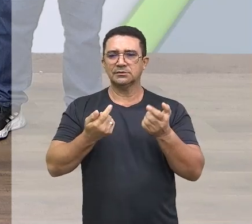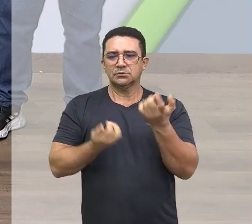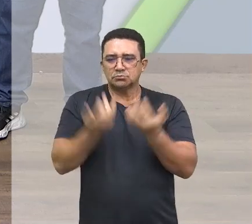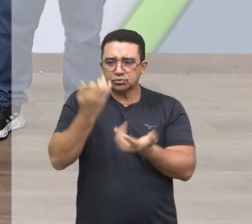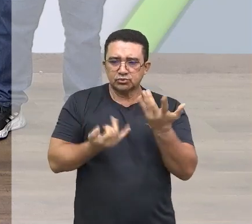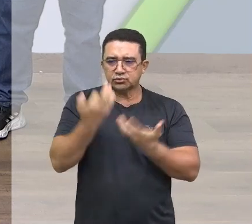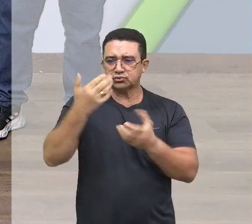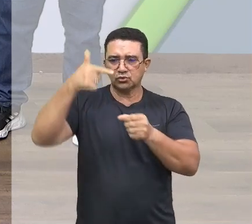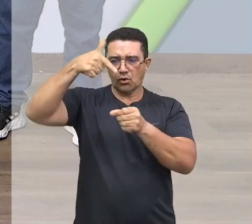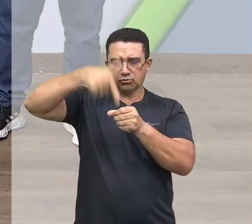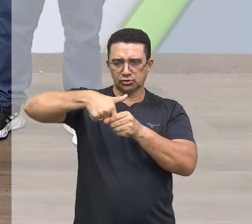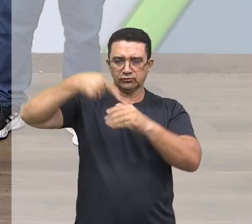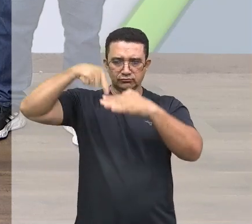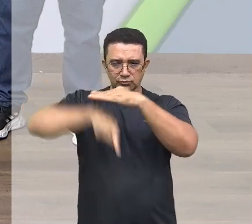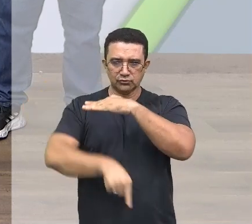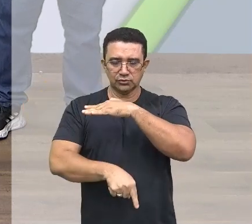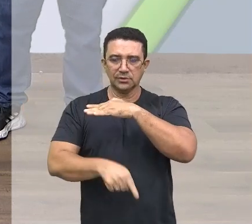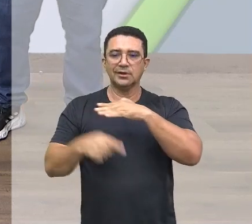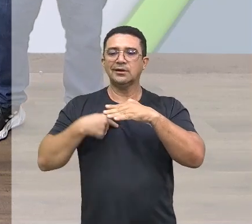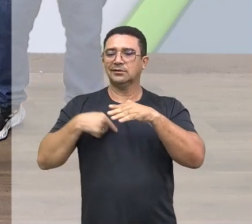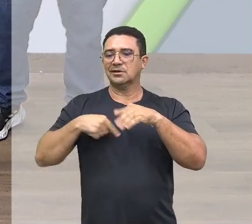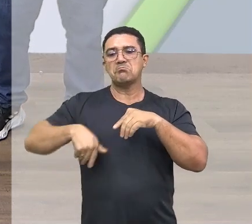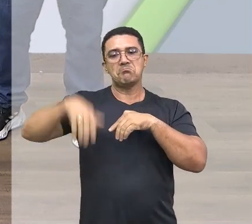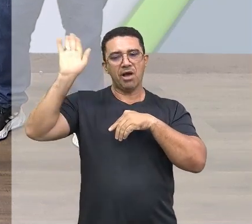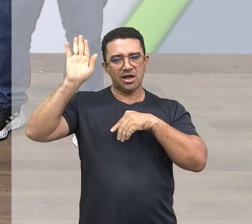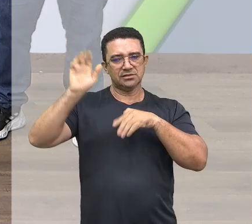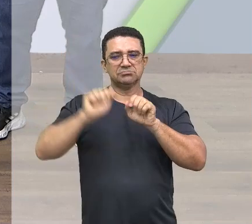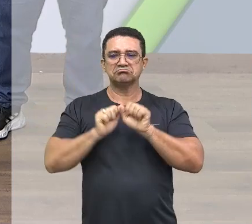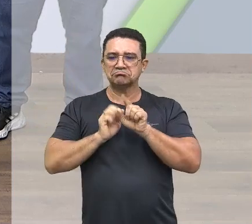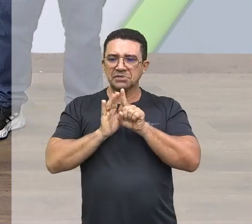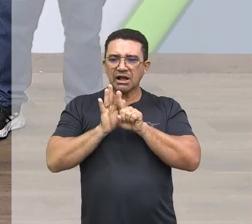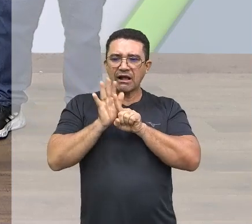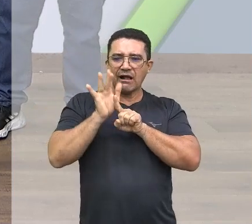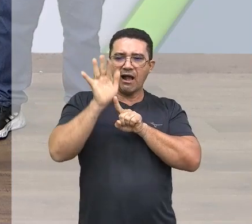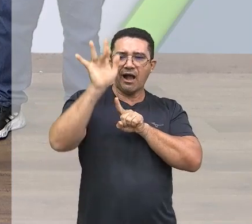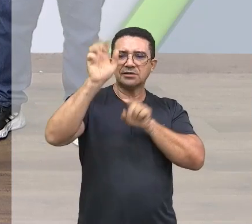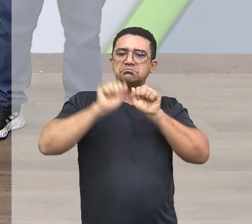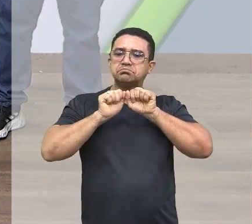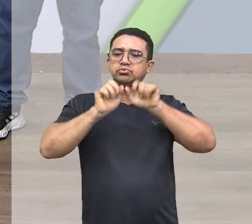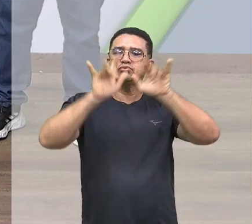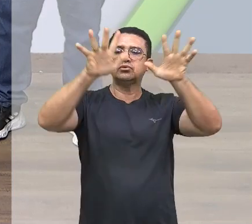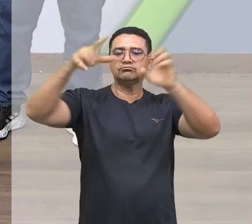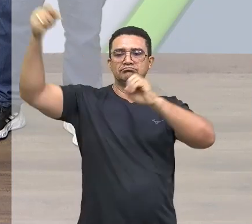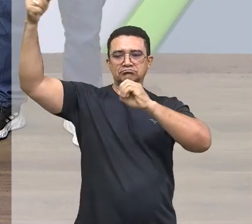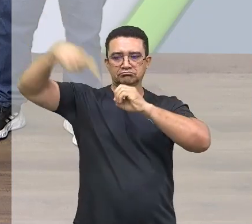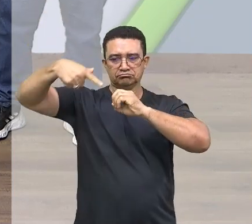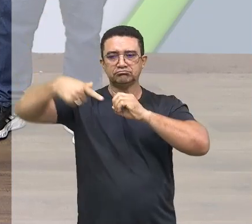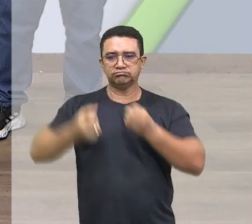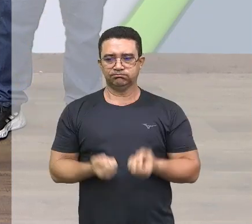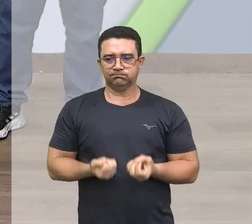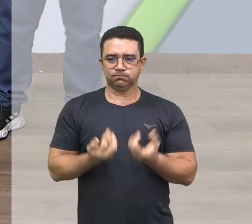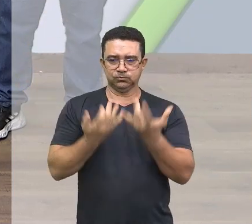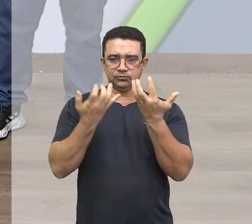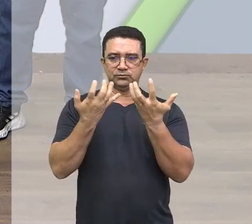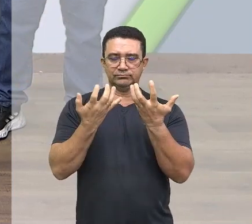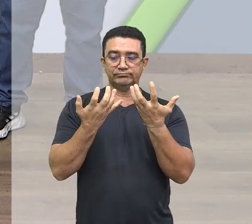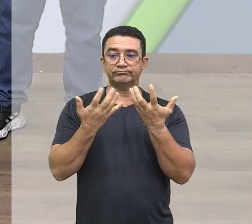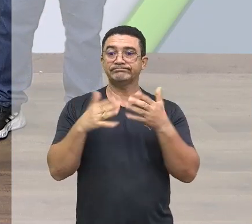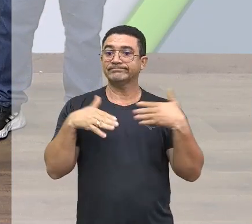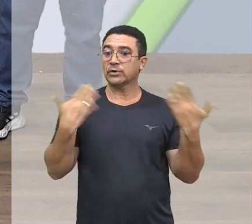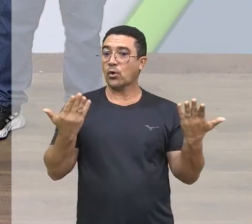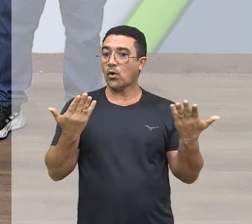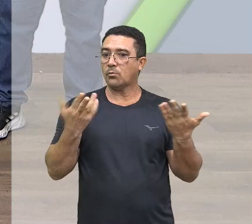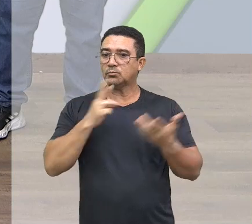fósseis emite ainda mais gases que intensificam o efeito estufa, não é? E aí, qual é a solução,